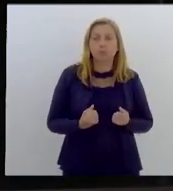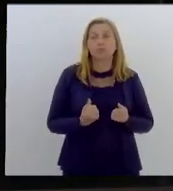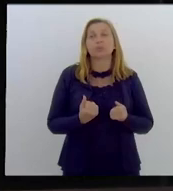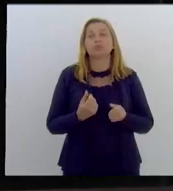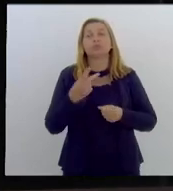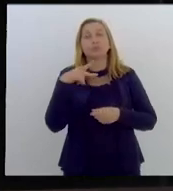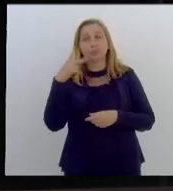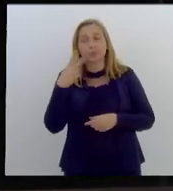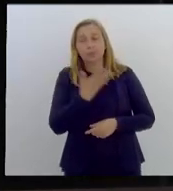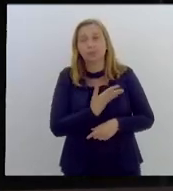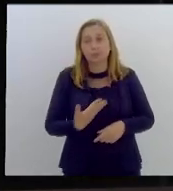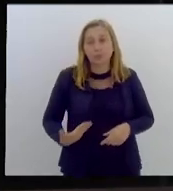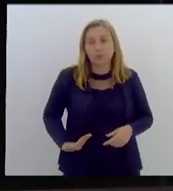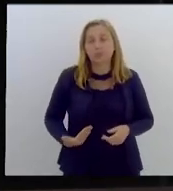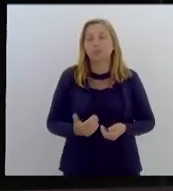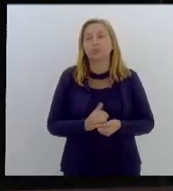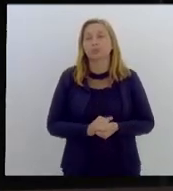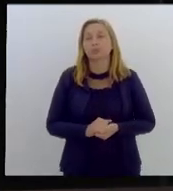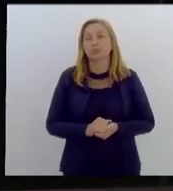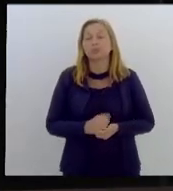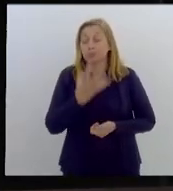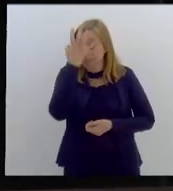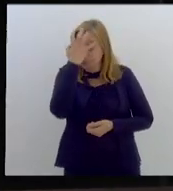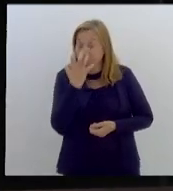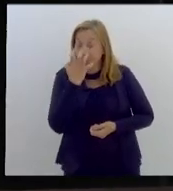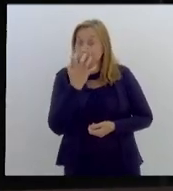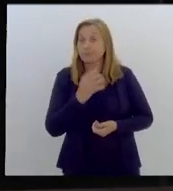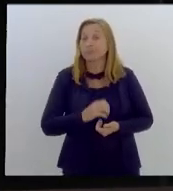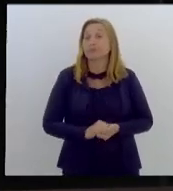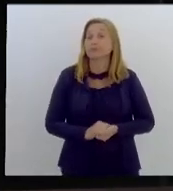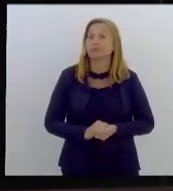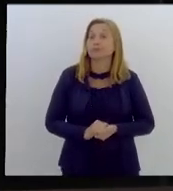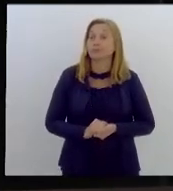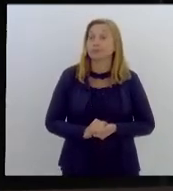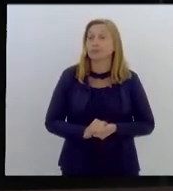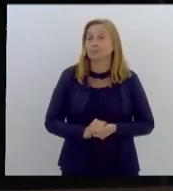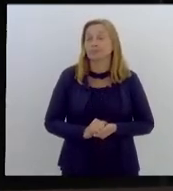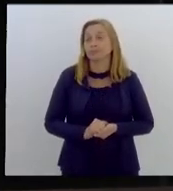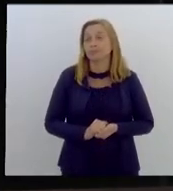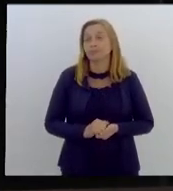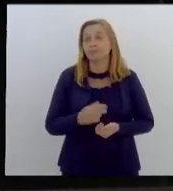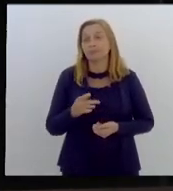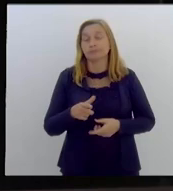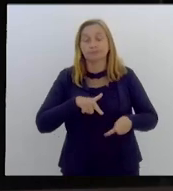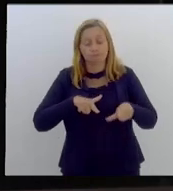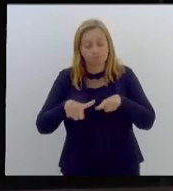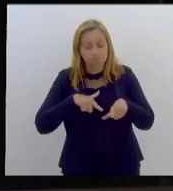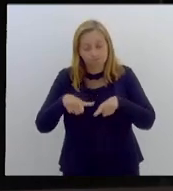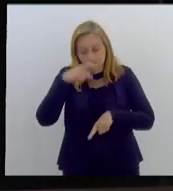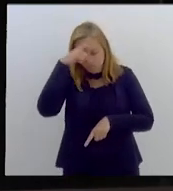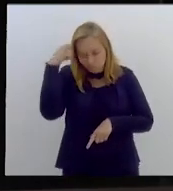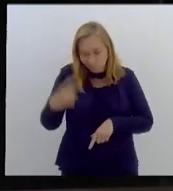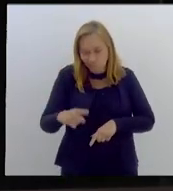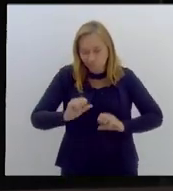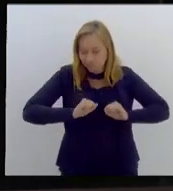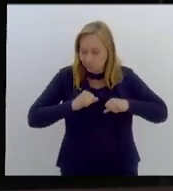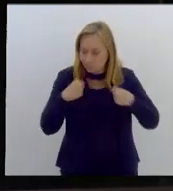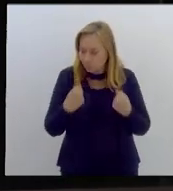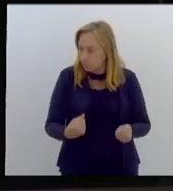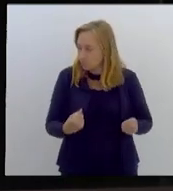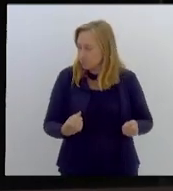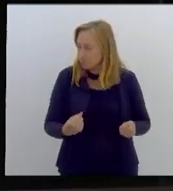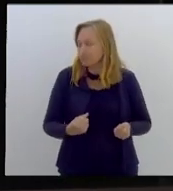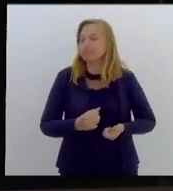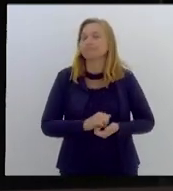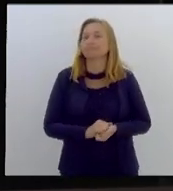das políticas públicas com seriedade, entendeu? Trabalha, se dedica